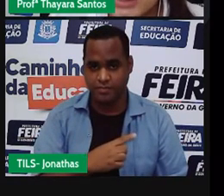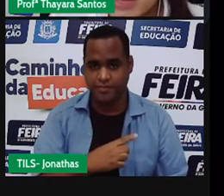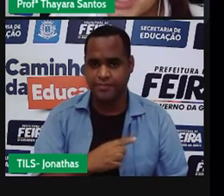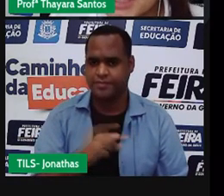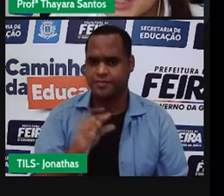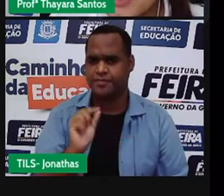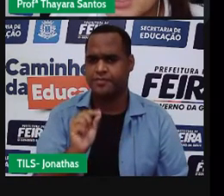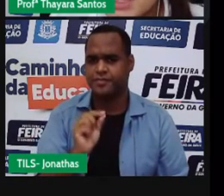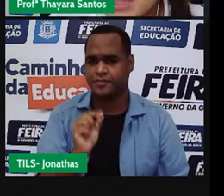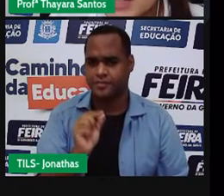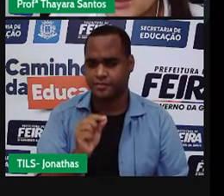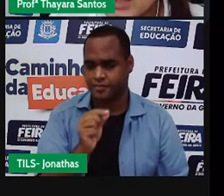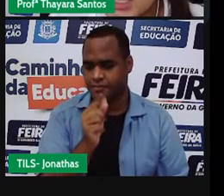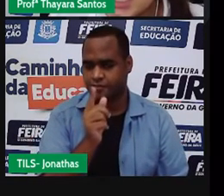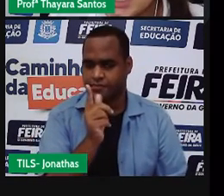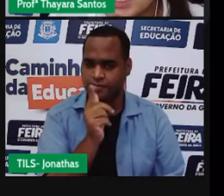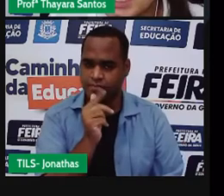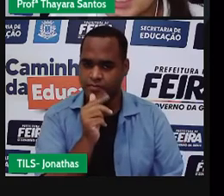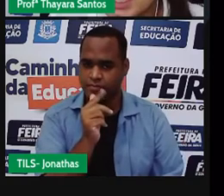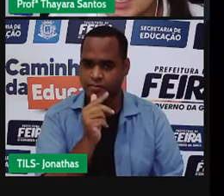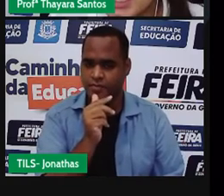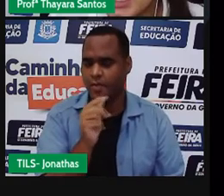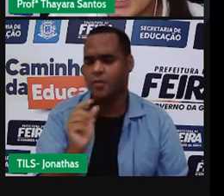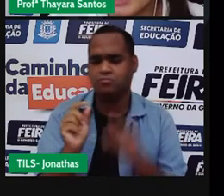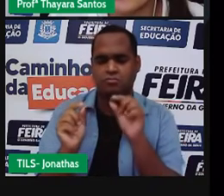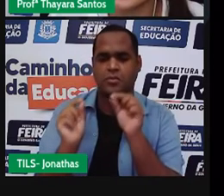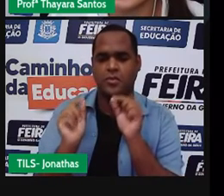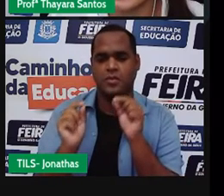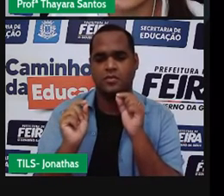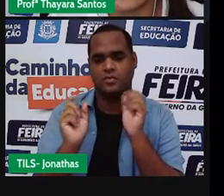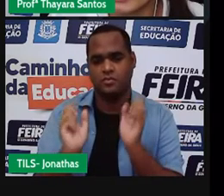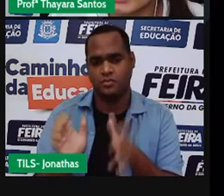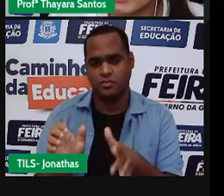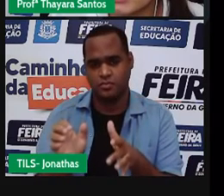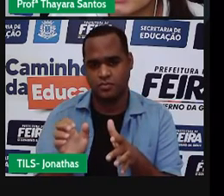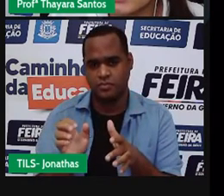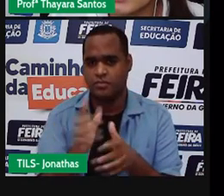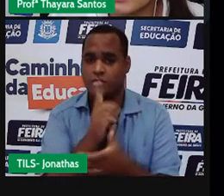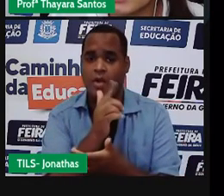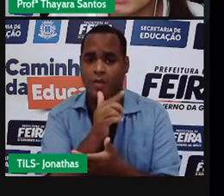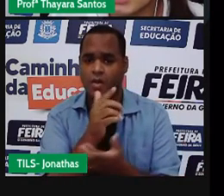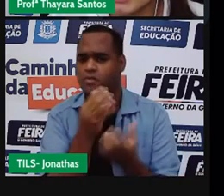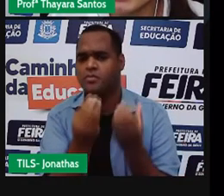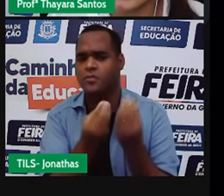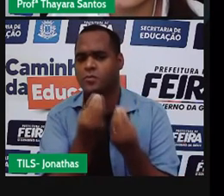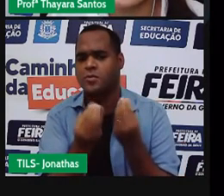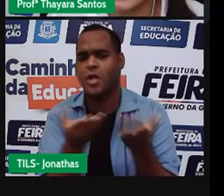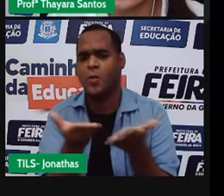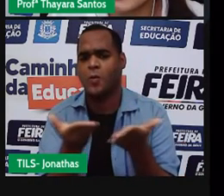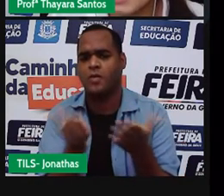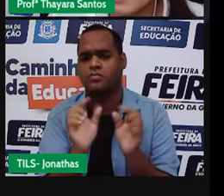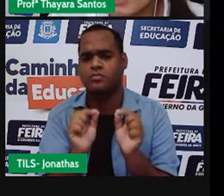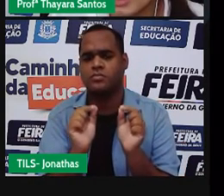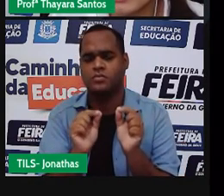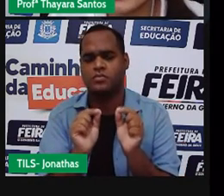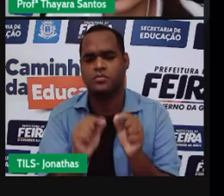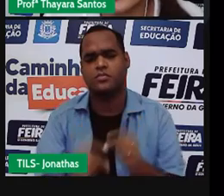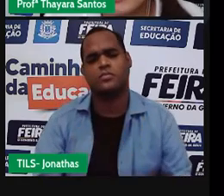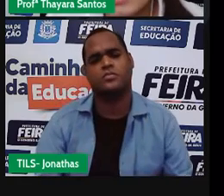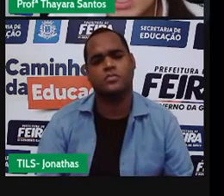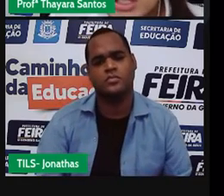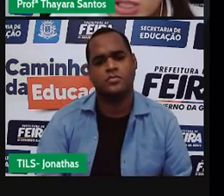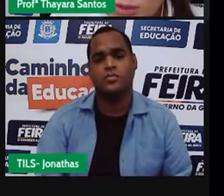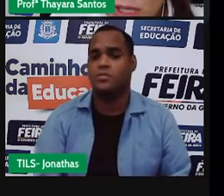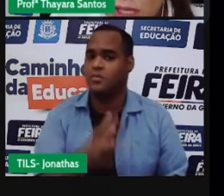você estado da matéria que vocês acham que água tá agora e os átomos das moléculas